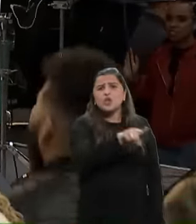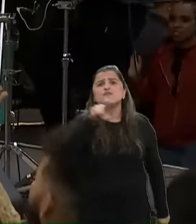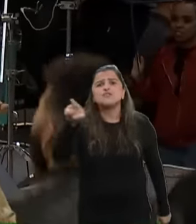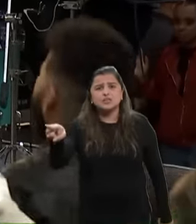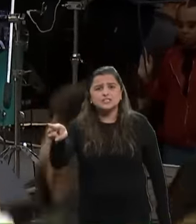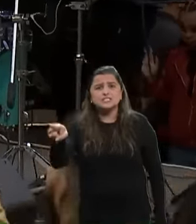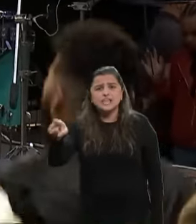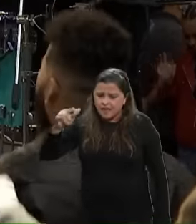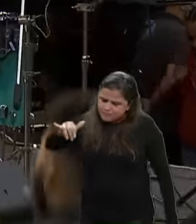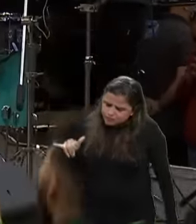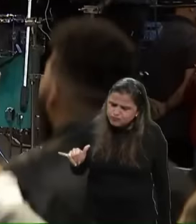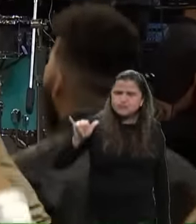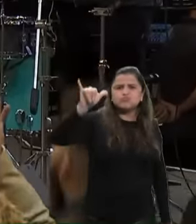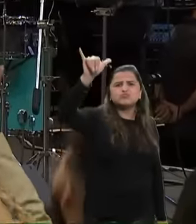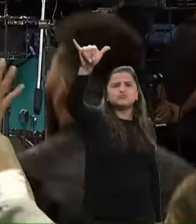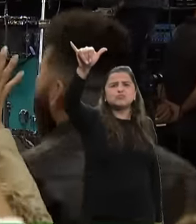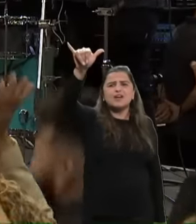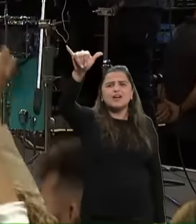vai decolar.